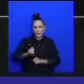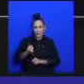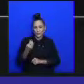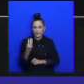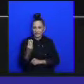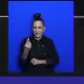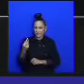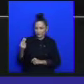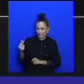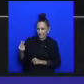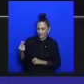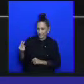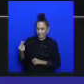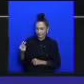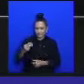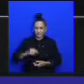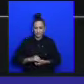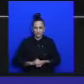32.